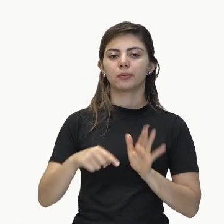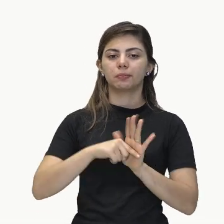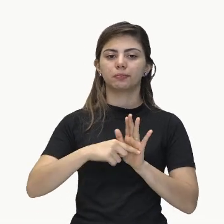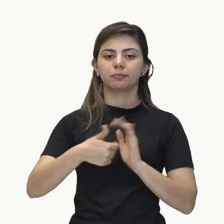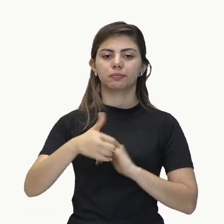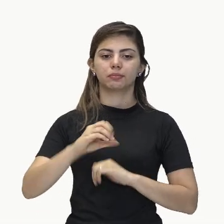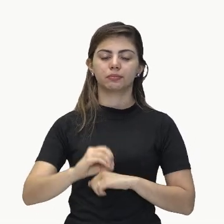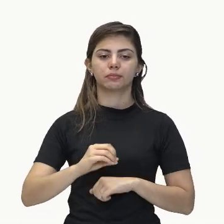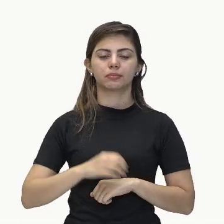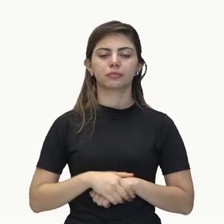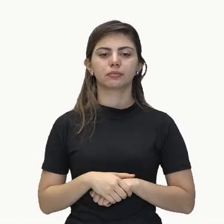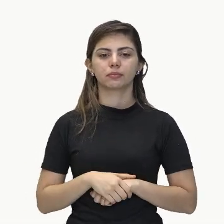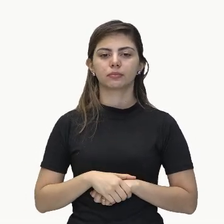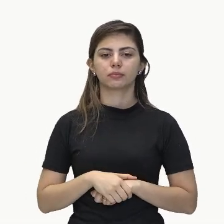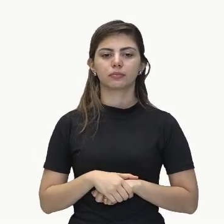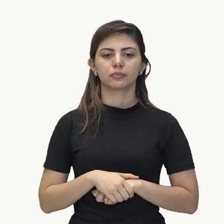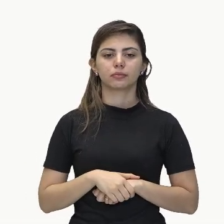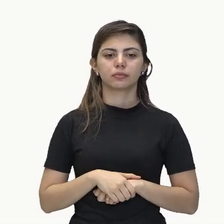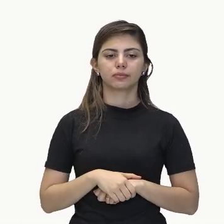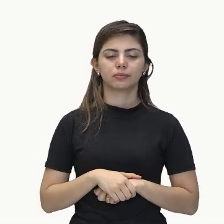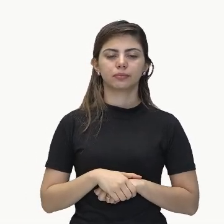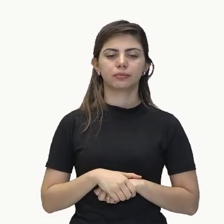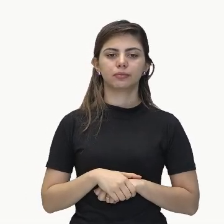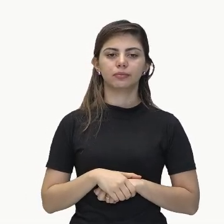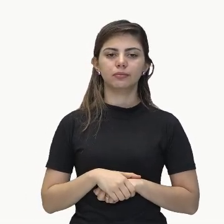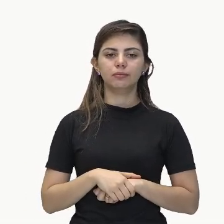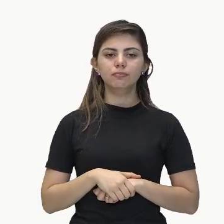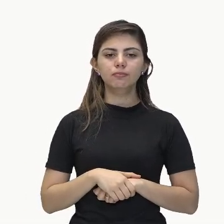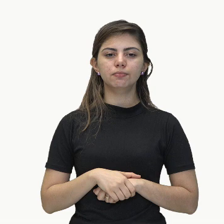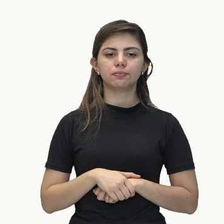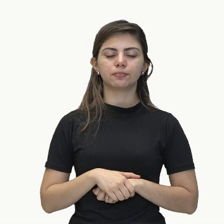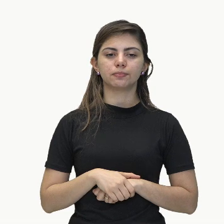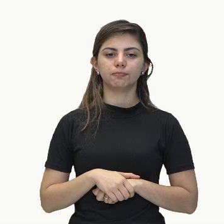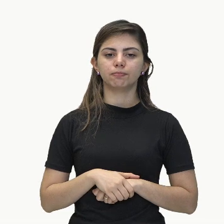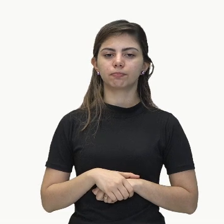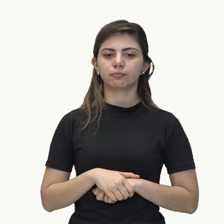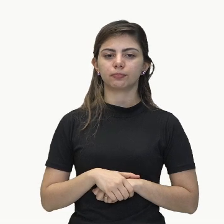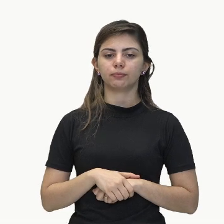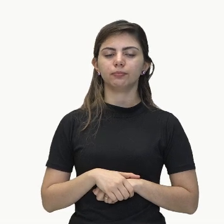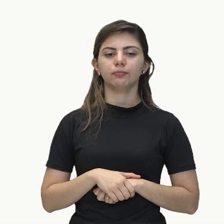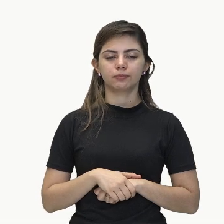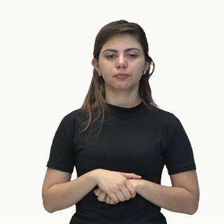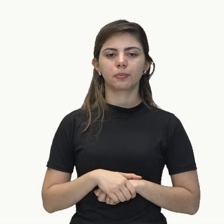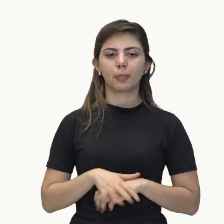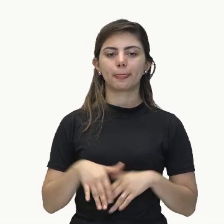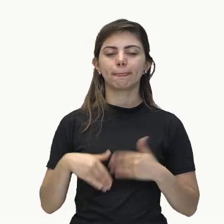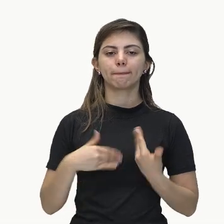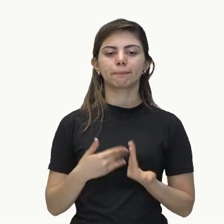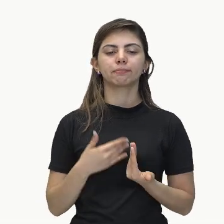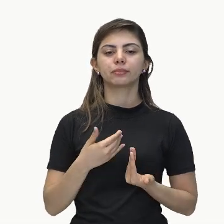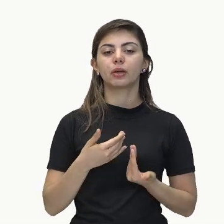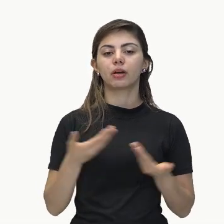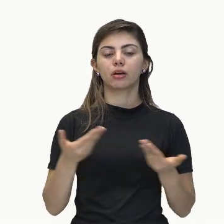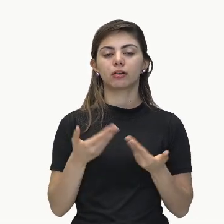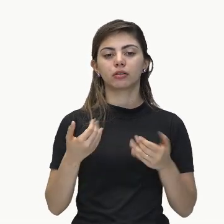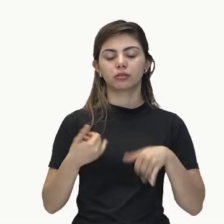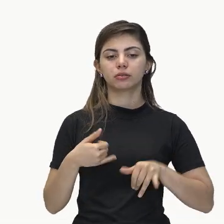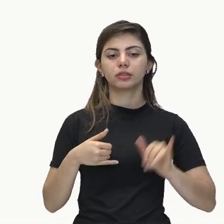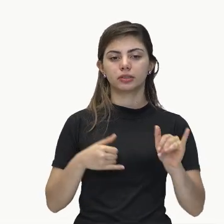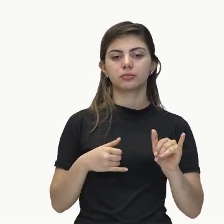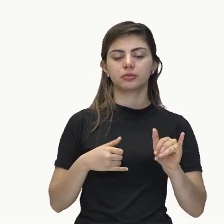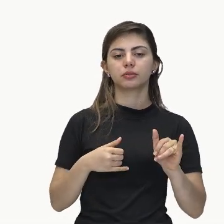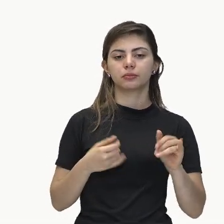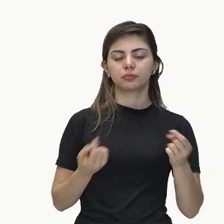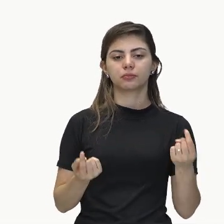devendo 10. Tá? A partir daí eu tenho que deixar meu y sozinho. Então, o y